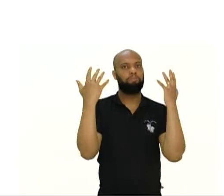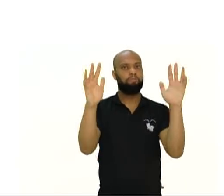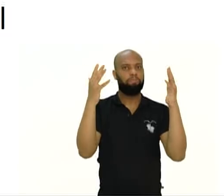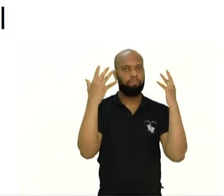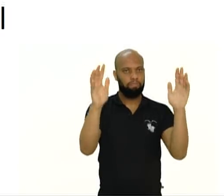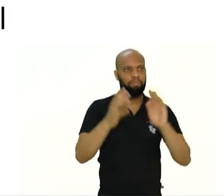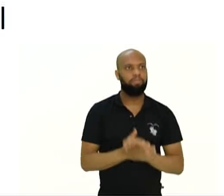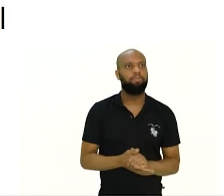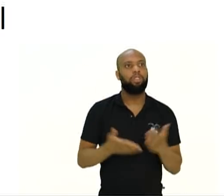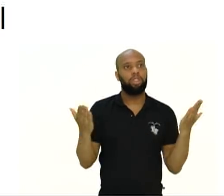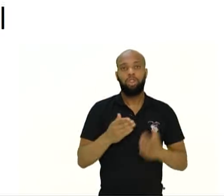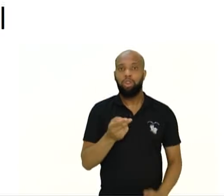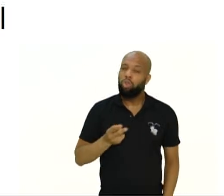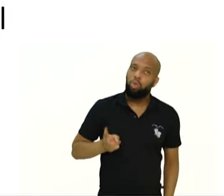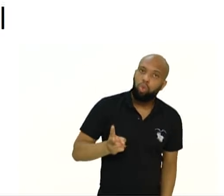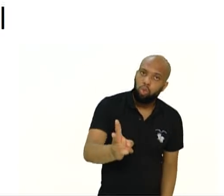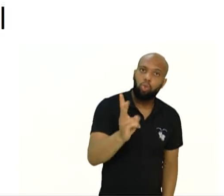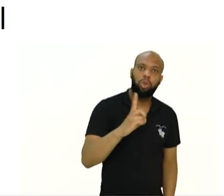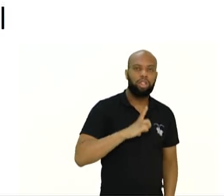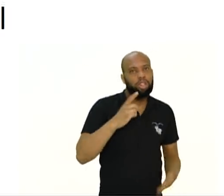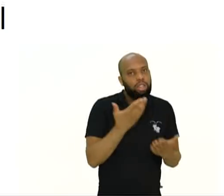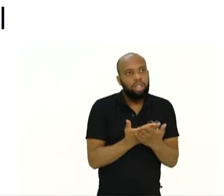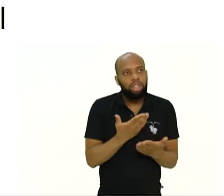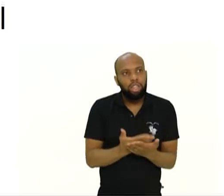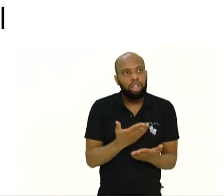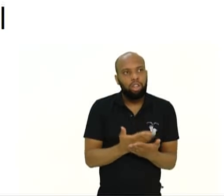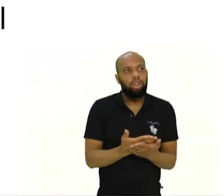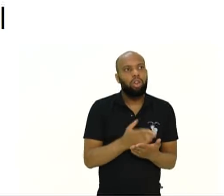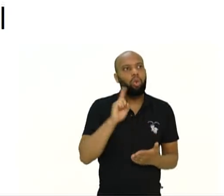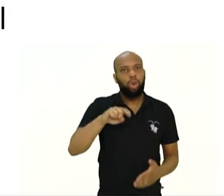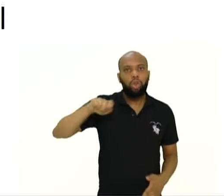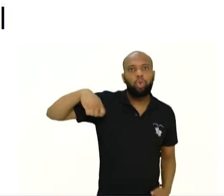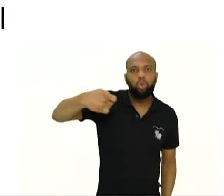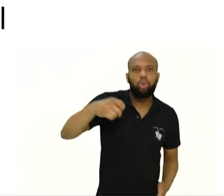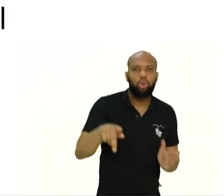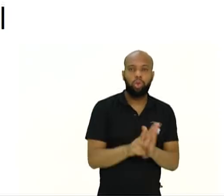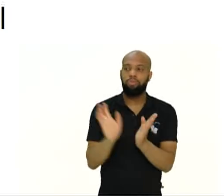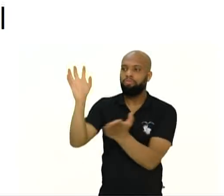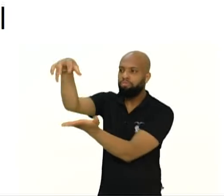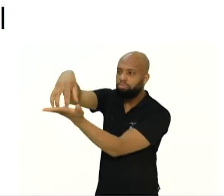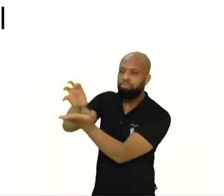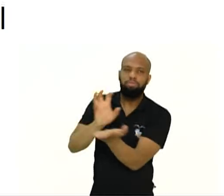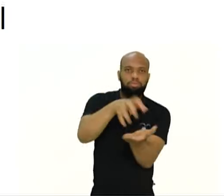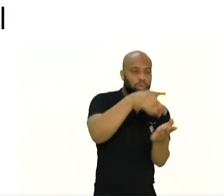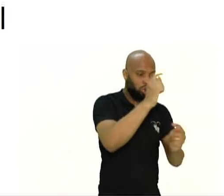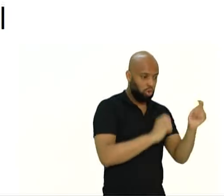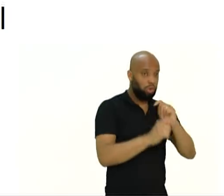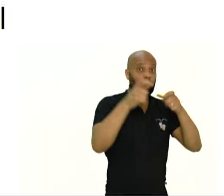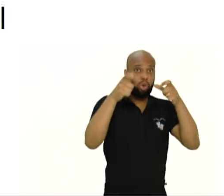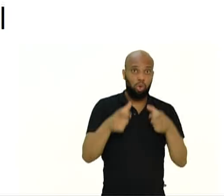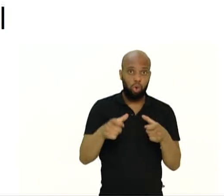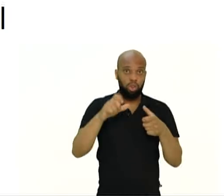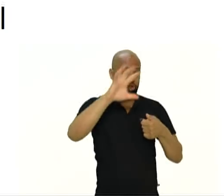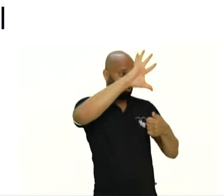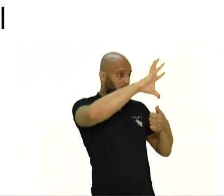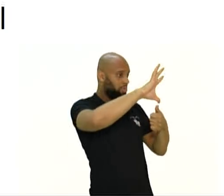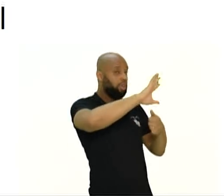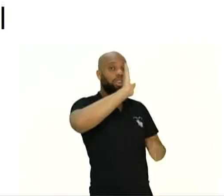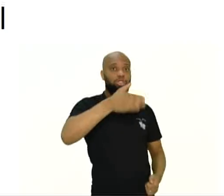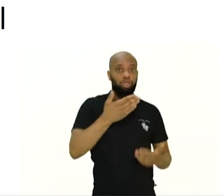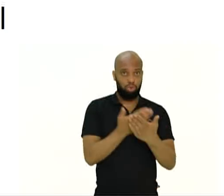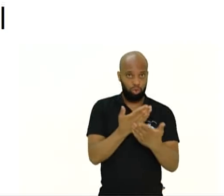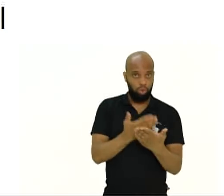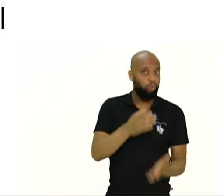parabéns! E dando continuidade à nossa aula, que nós estamos falando dos setores da economia da América do Norte, já falamos ali